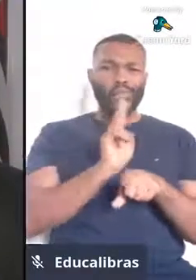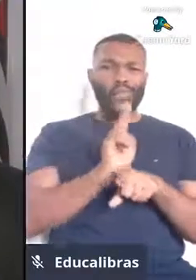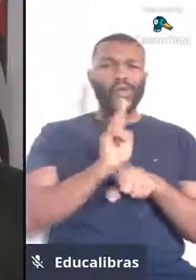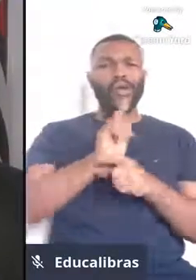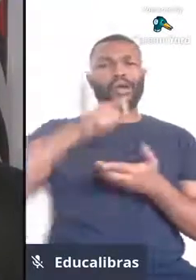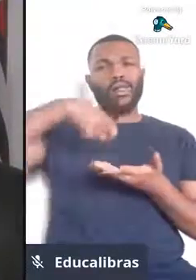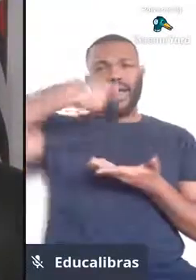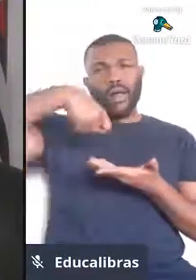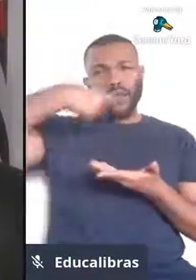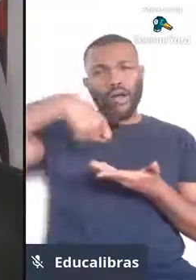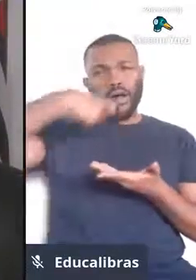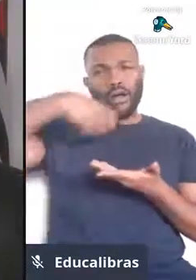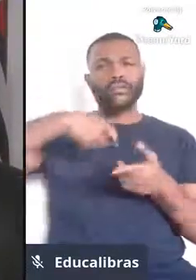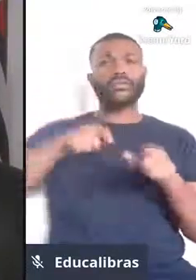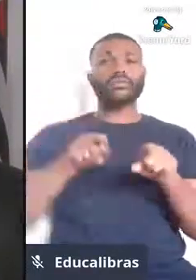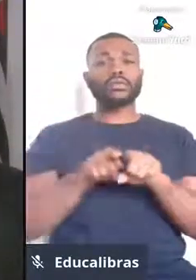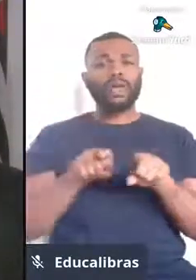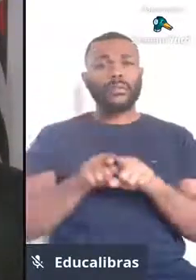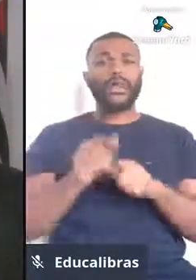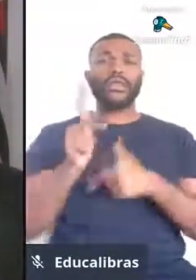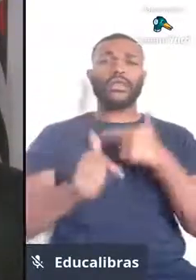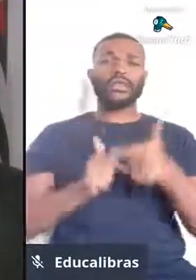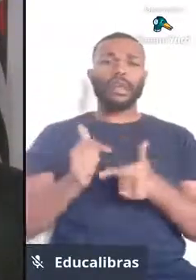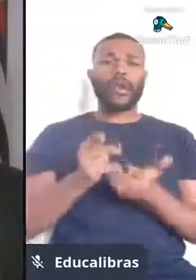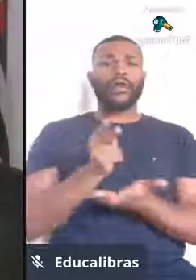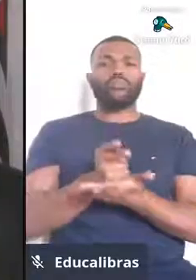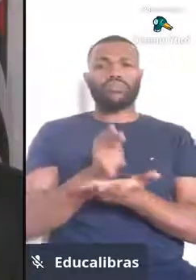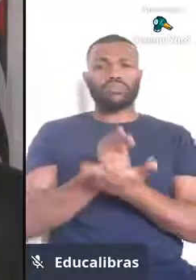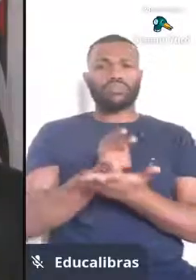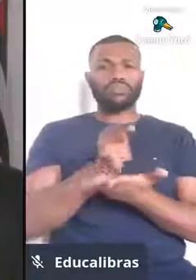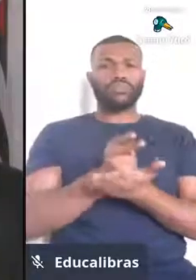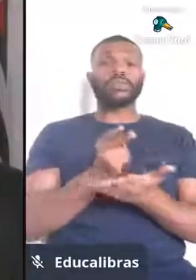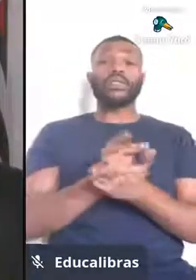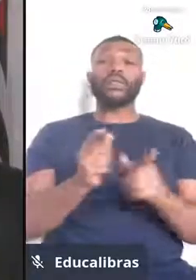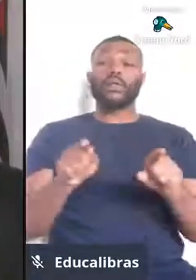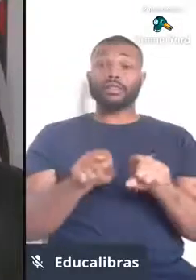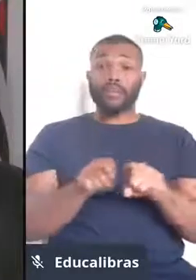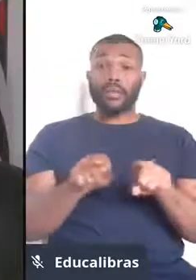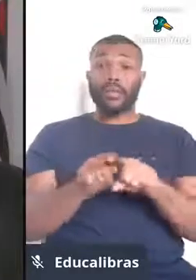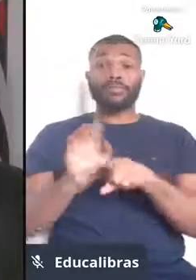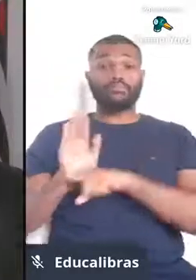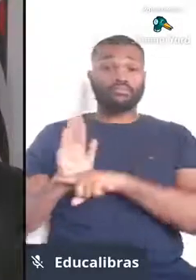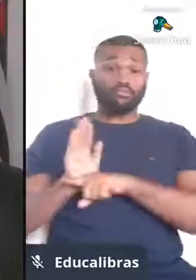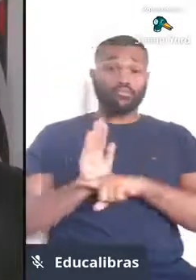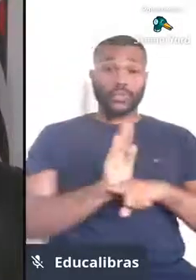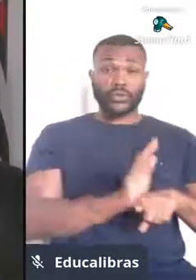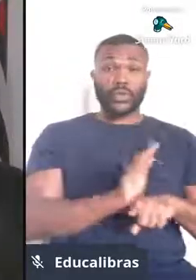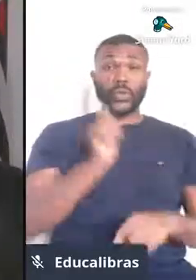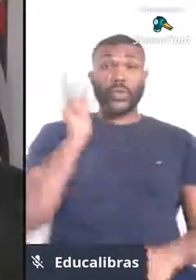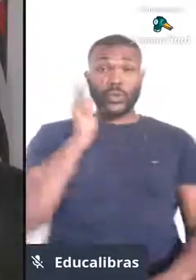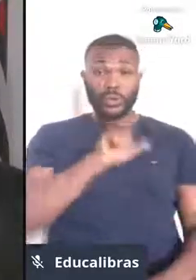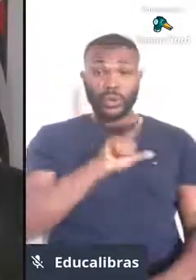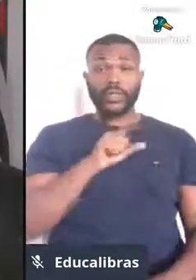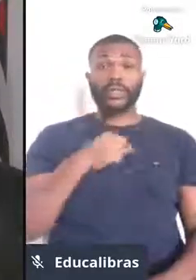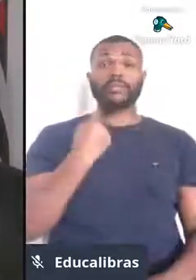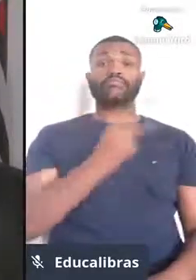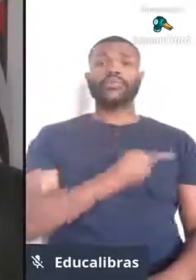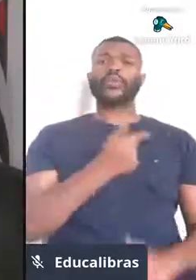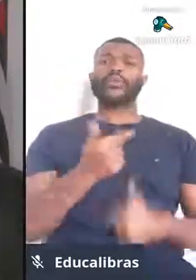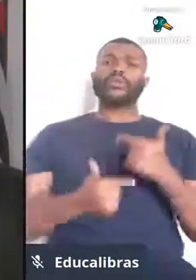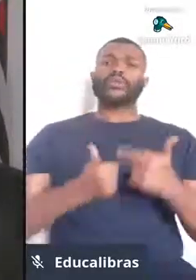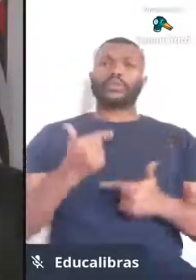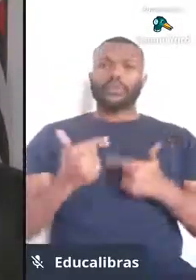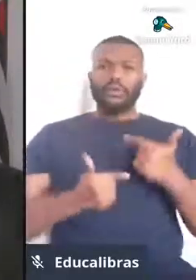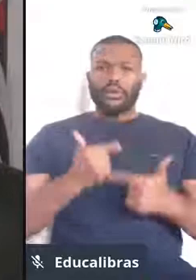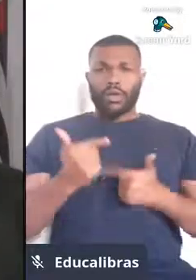alimentação, a preservação dos empregos, enfim, também seja auxiliada. E a gente tem trabalhado muito fortemente